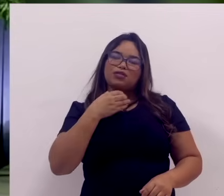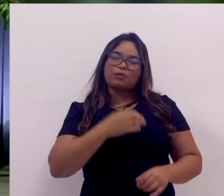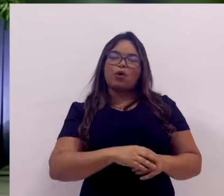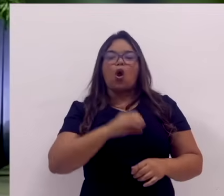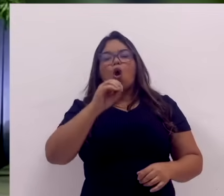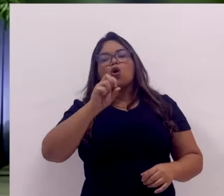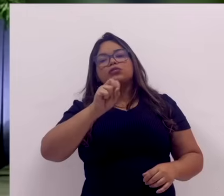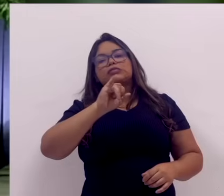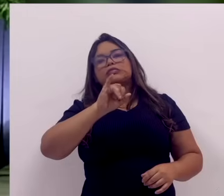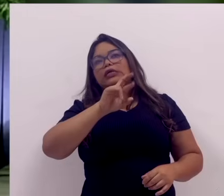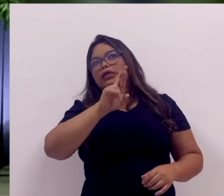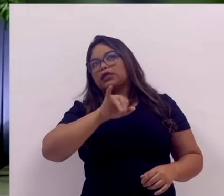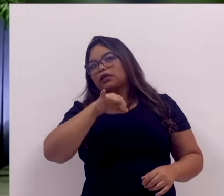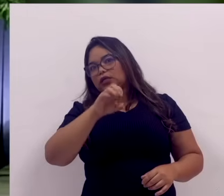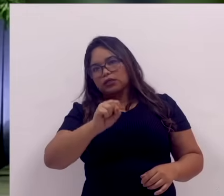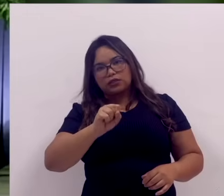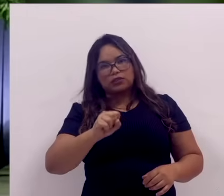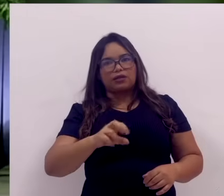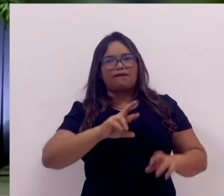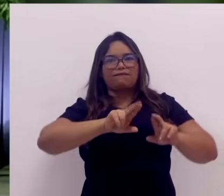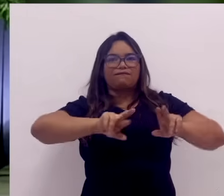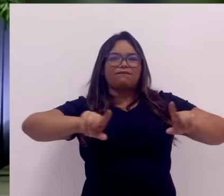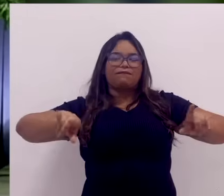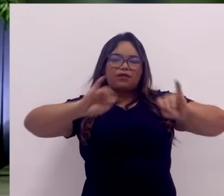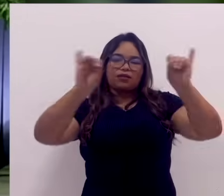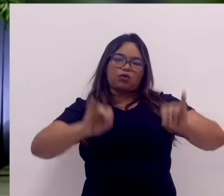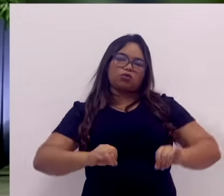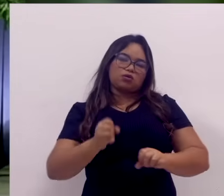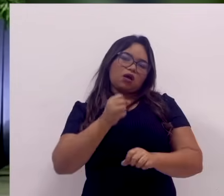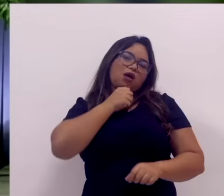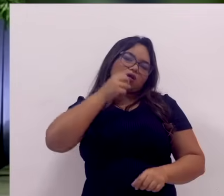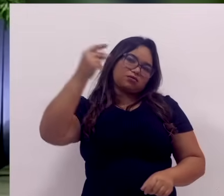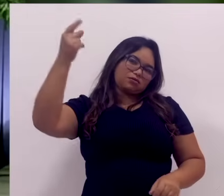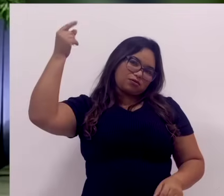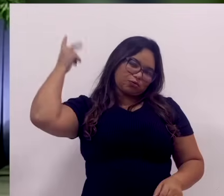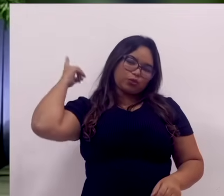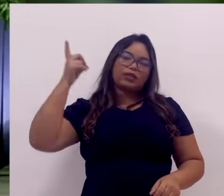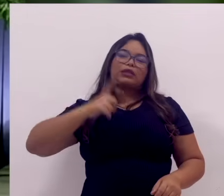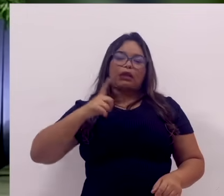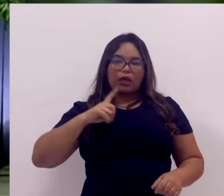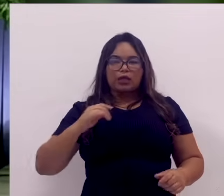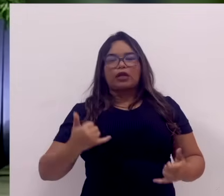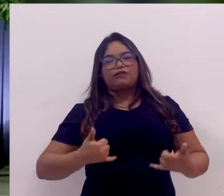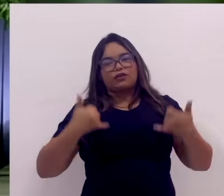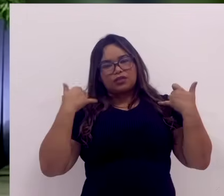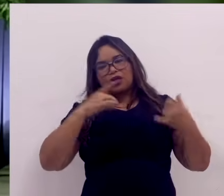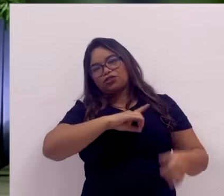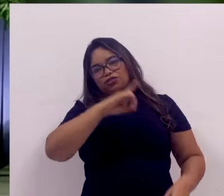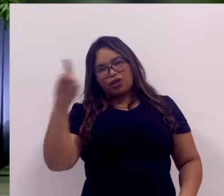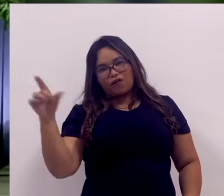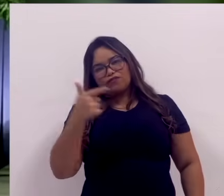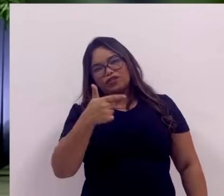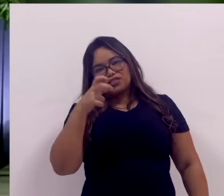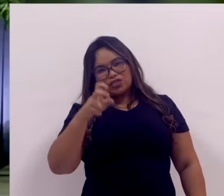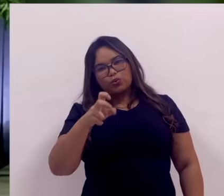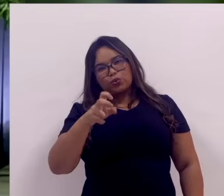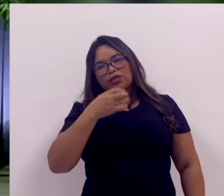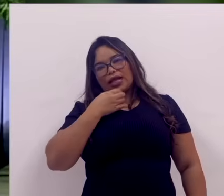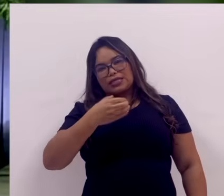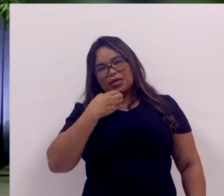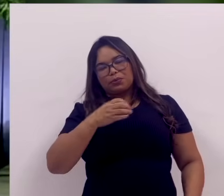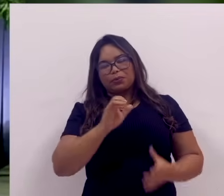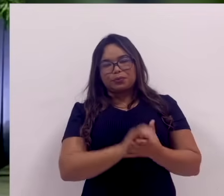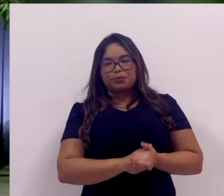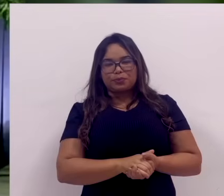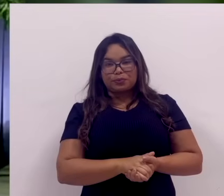Poderia citar todos os deuses antigos. Os principais deuses tinham o seu aniversário em 25 de